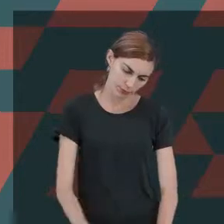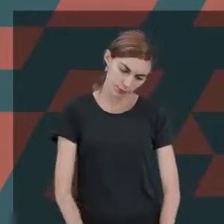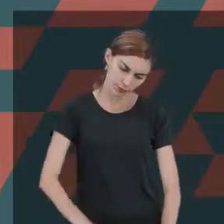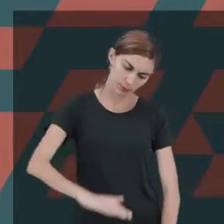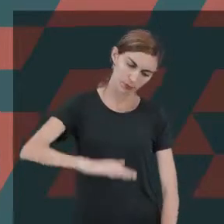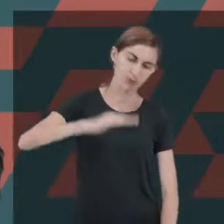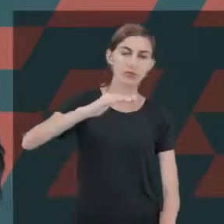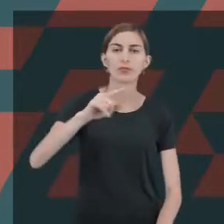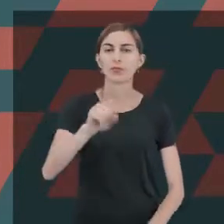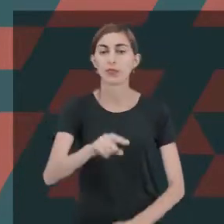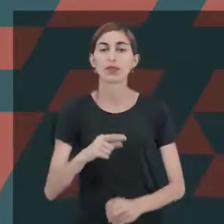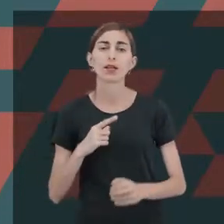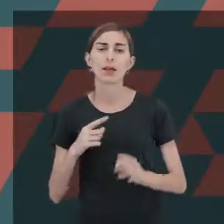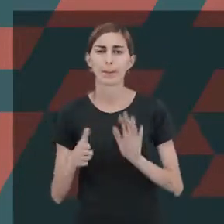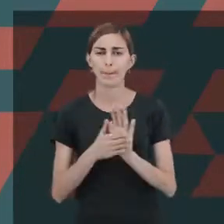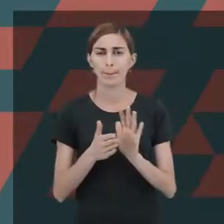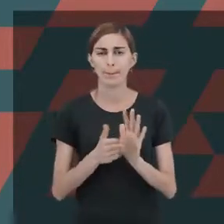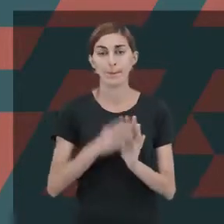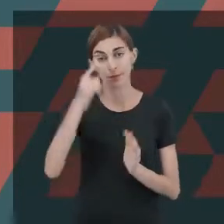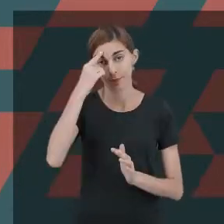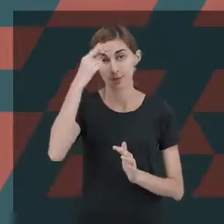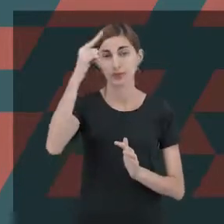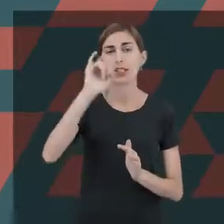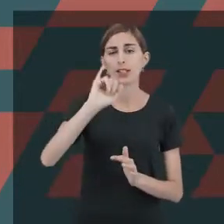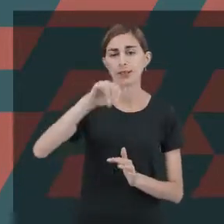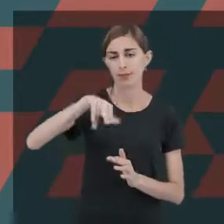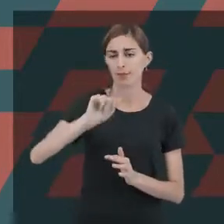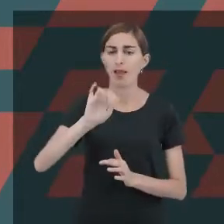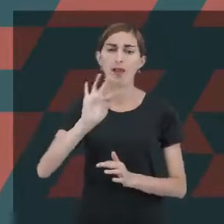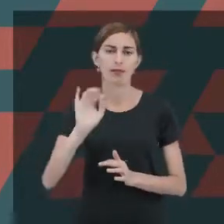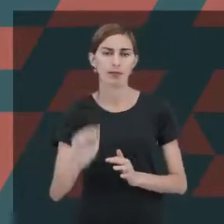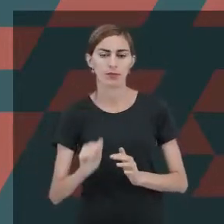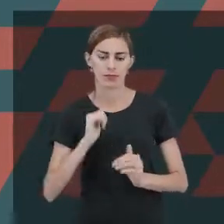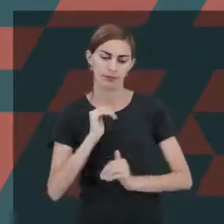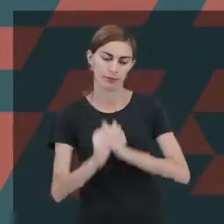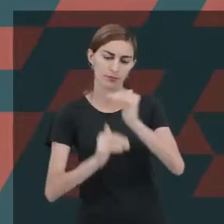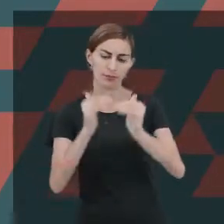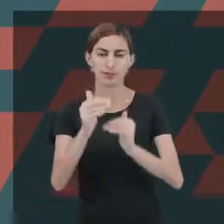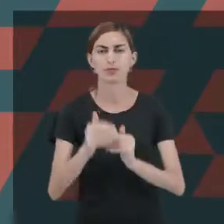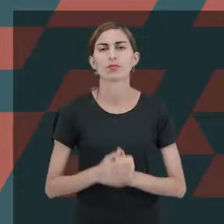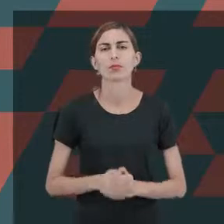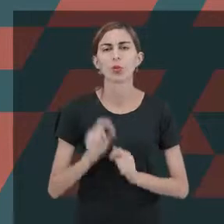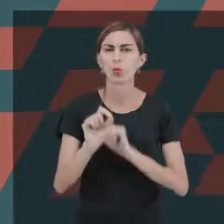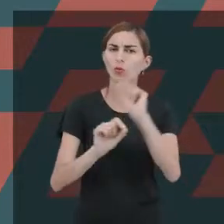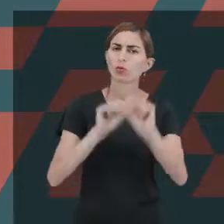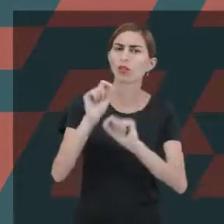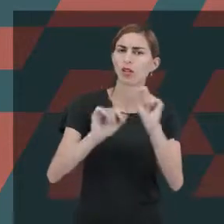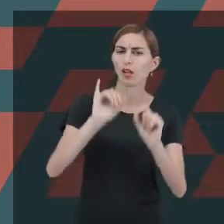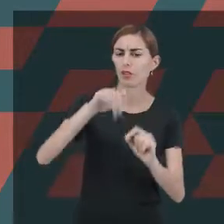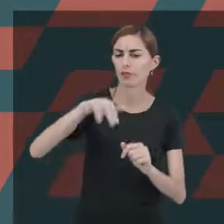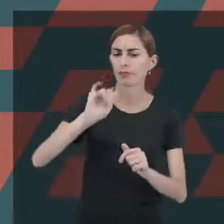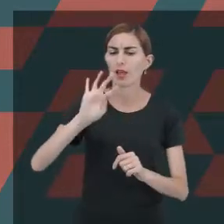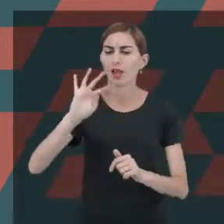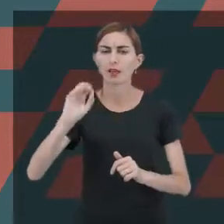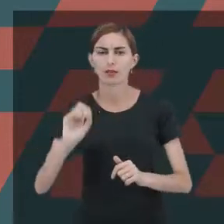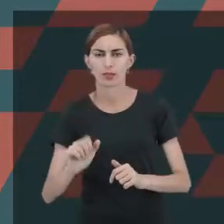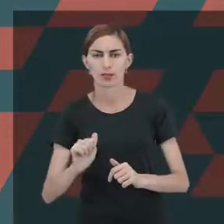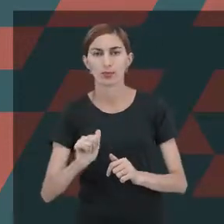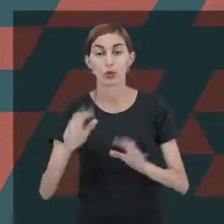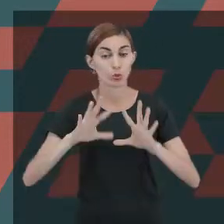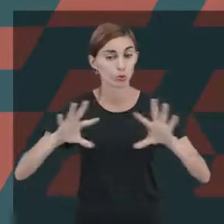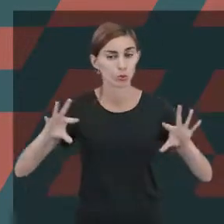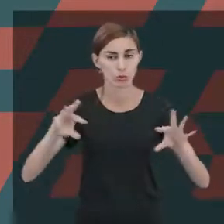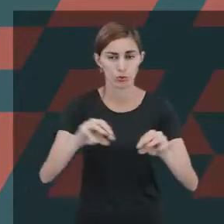ele surge pautado numa ideia inata ao desenvolvimento. O que seria uma ideia inata? É que